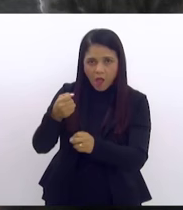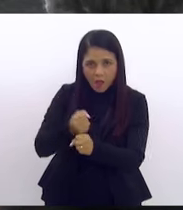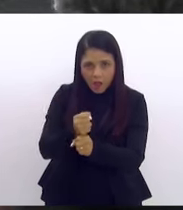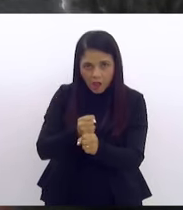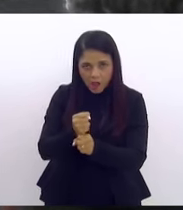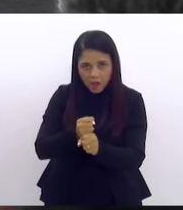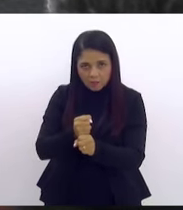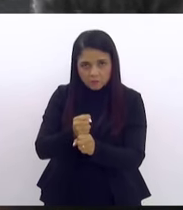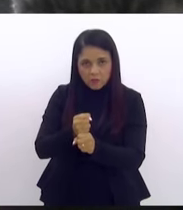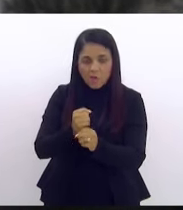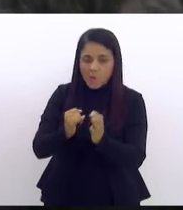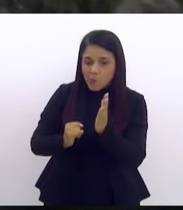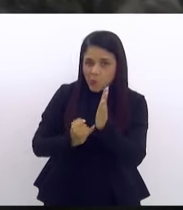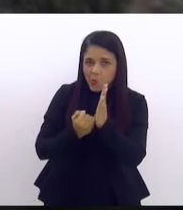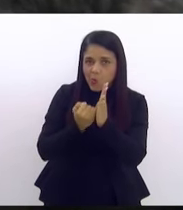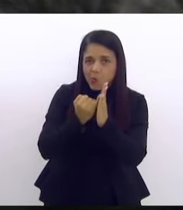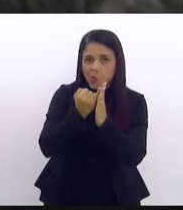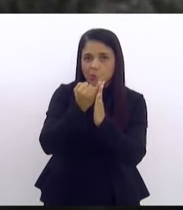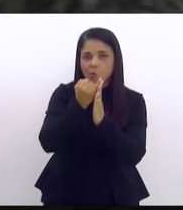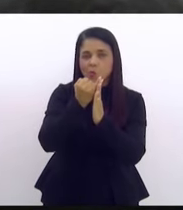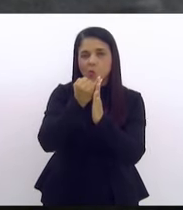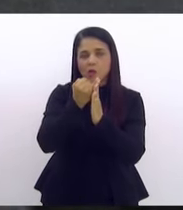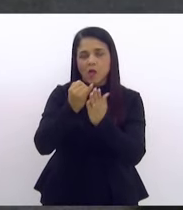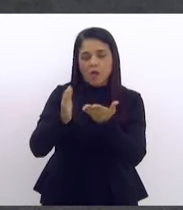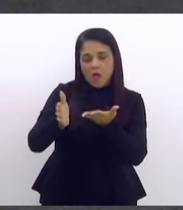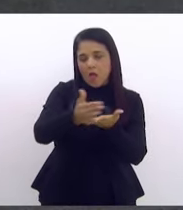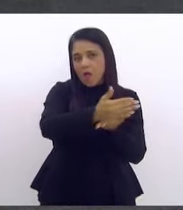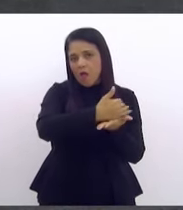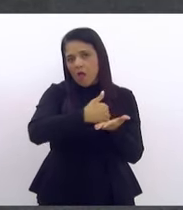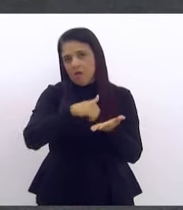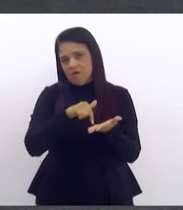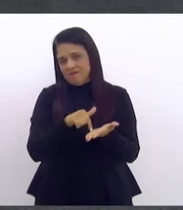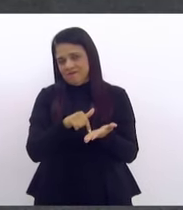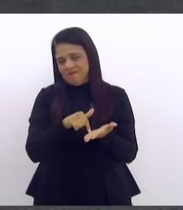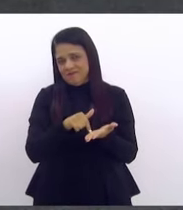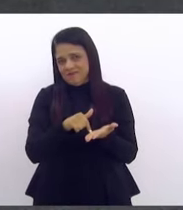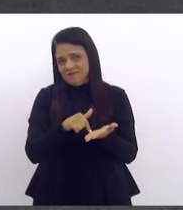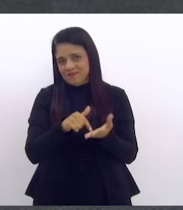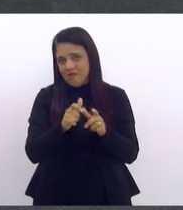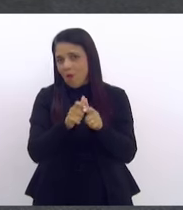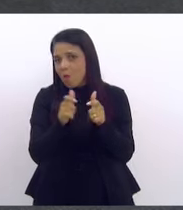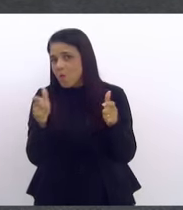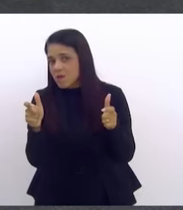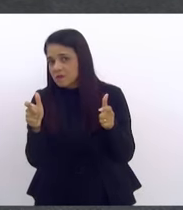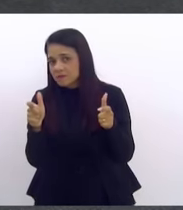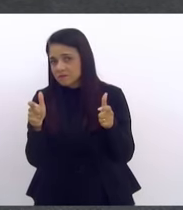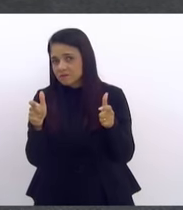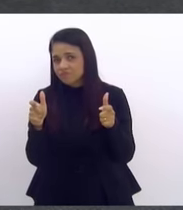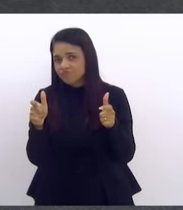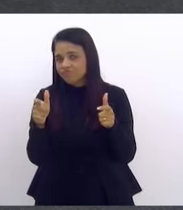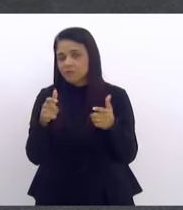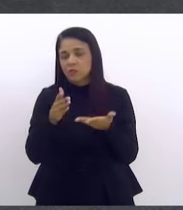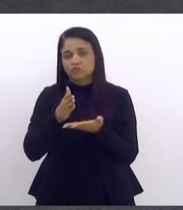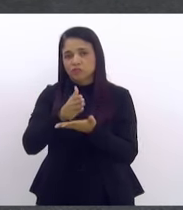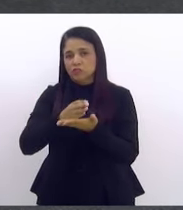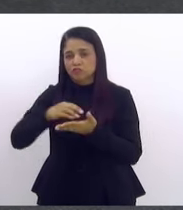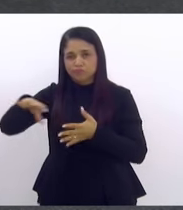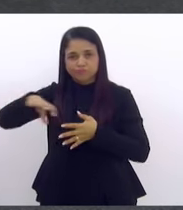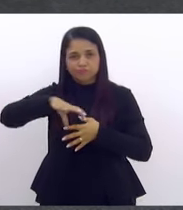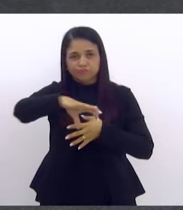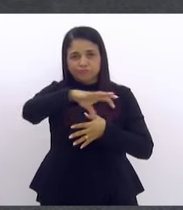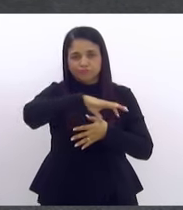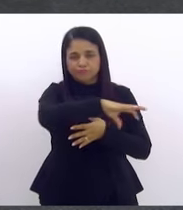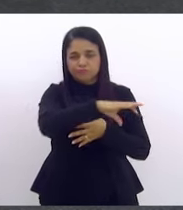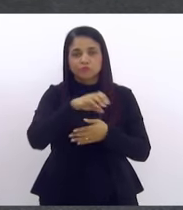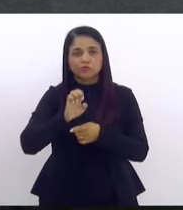vez aumenta mais o número de contribuições para não ter partição com estados e municípios.